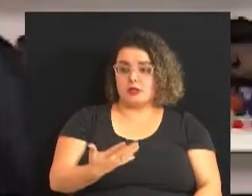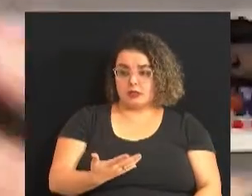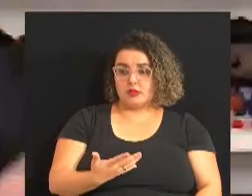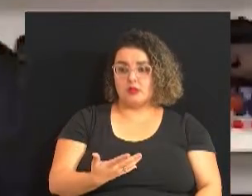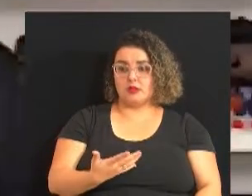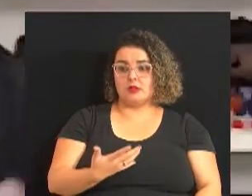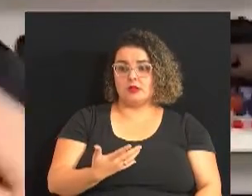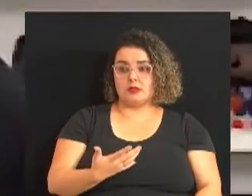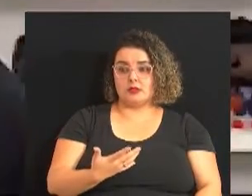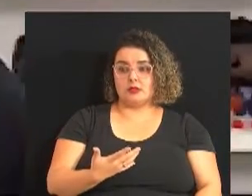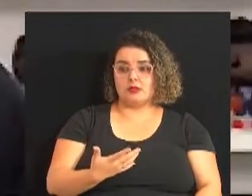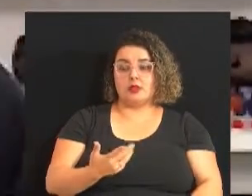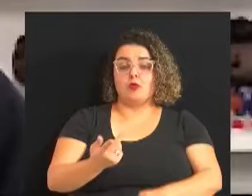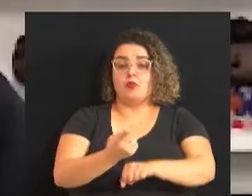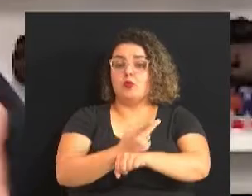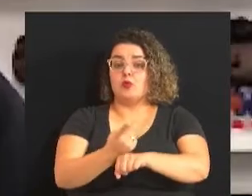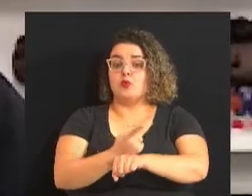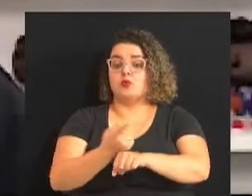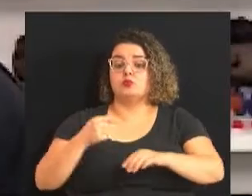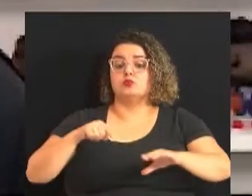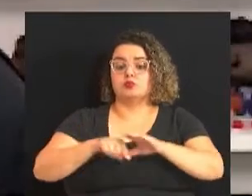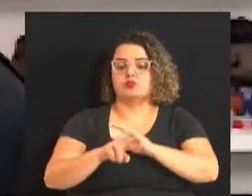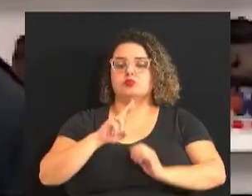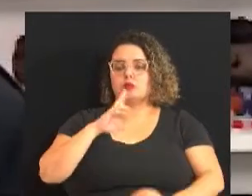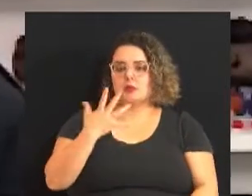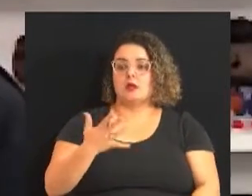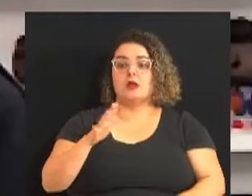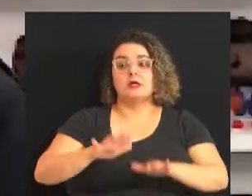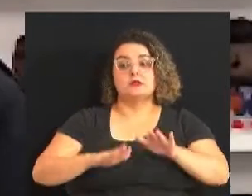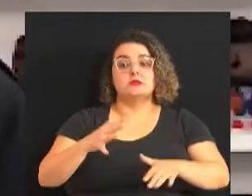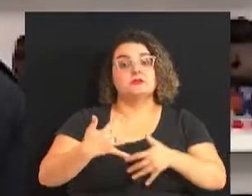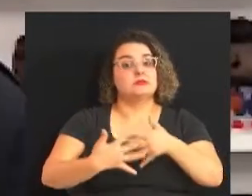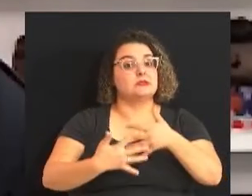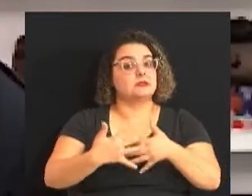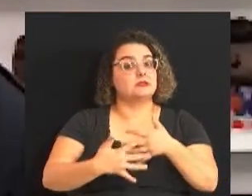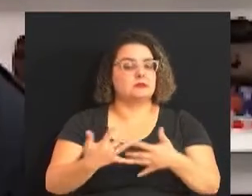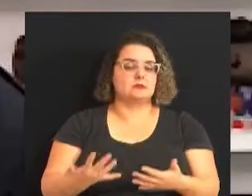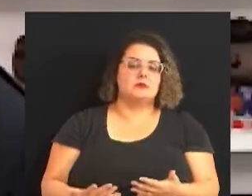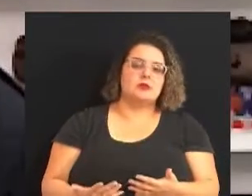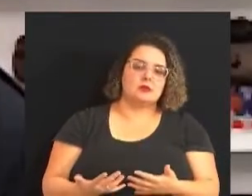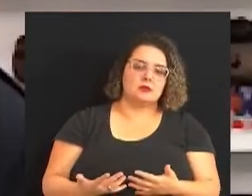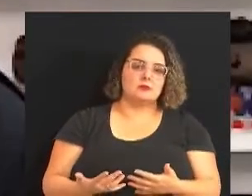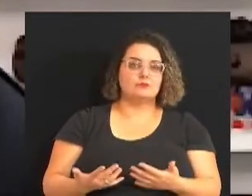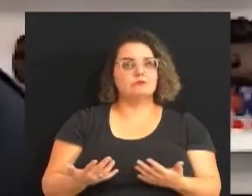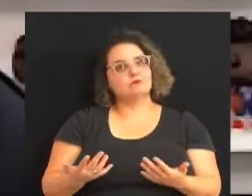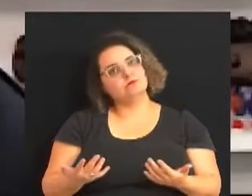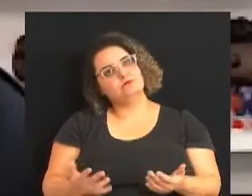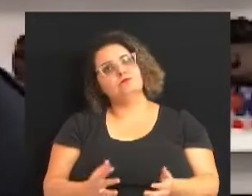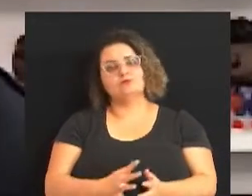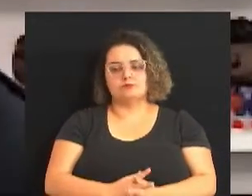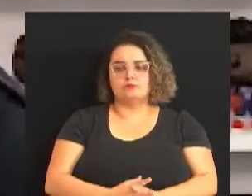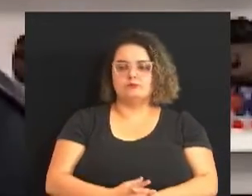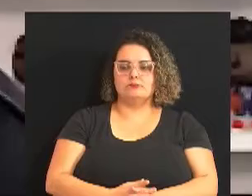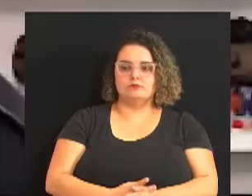a procura intensa por resultados, às vezes acaba atrapalhando. Então, acho que